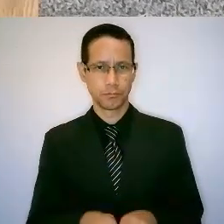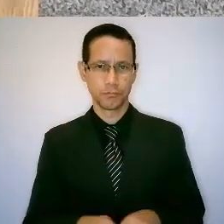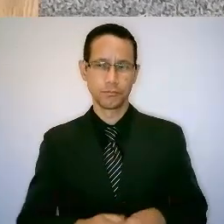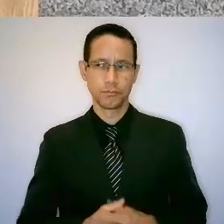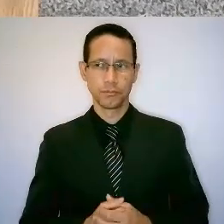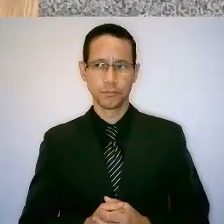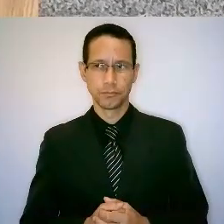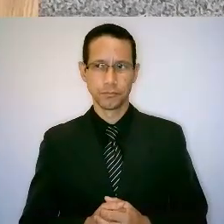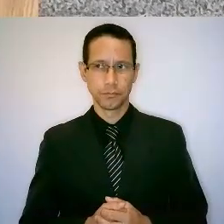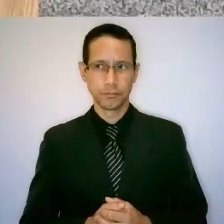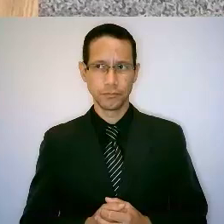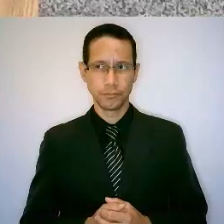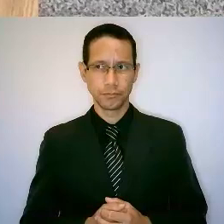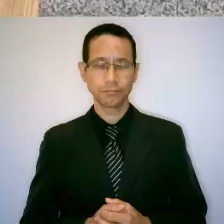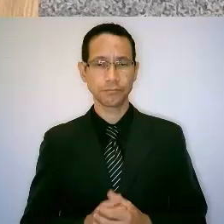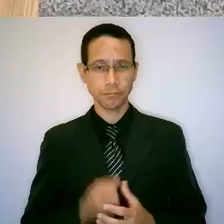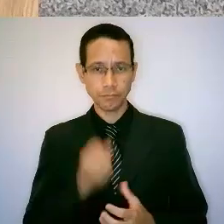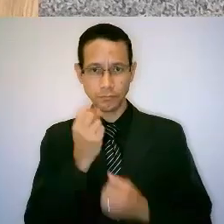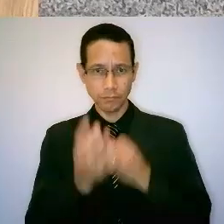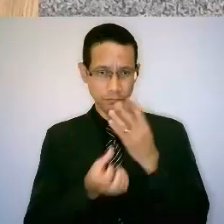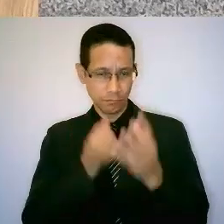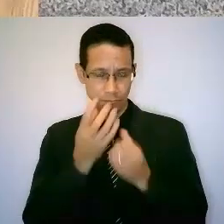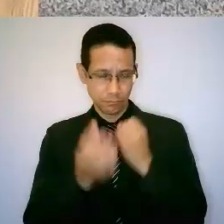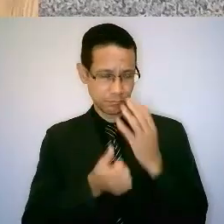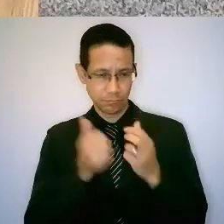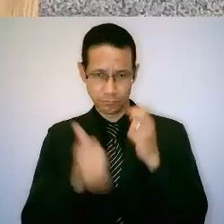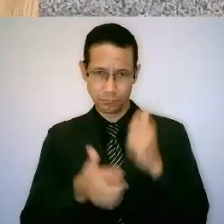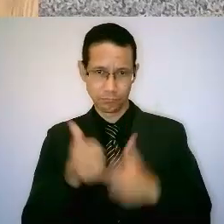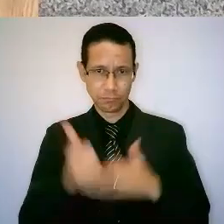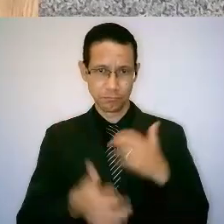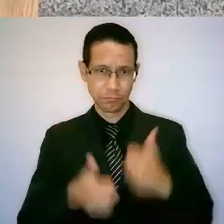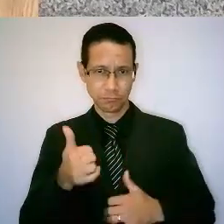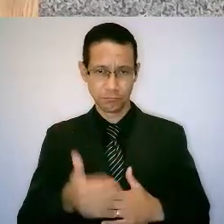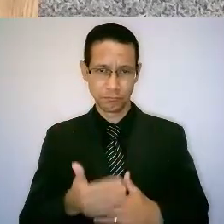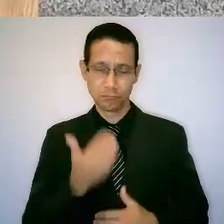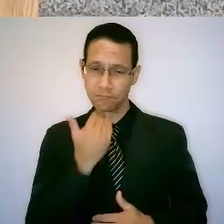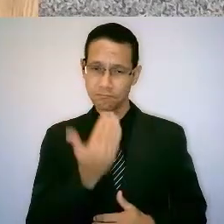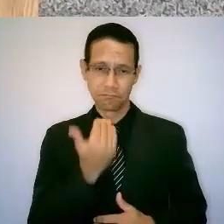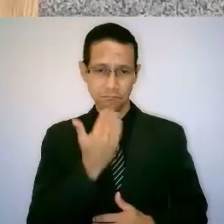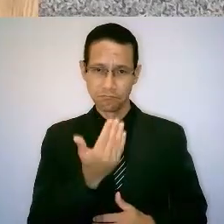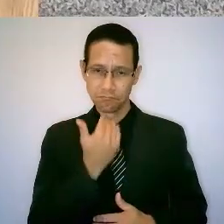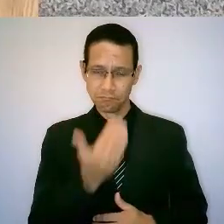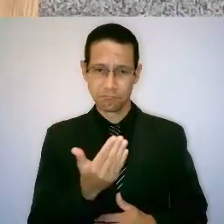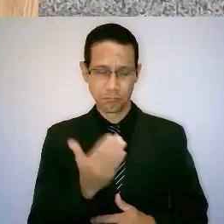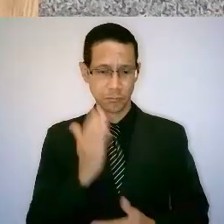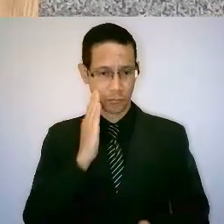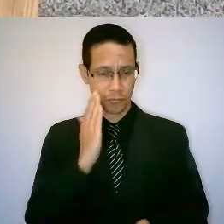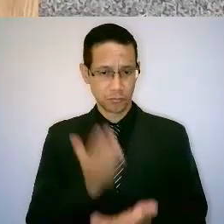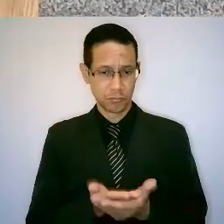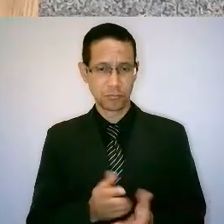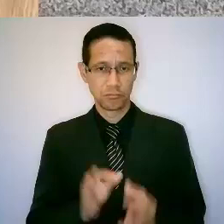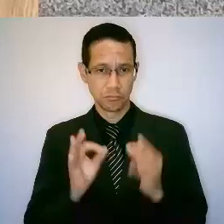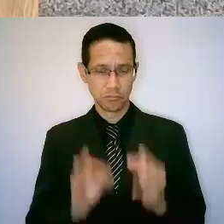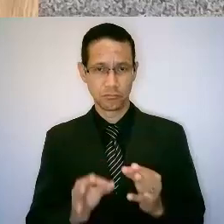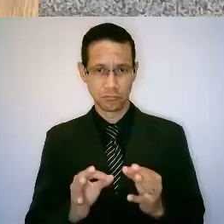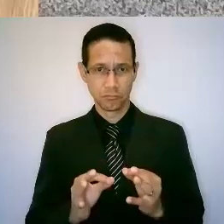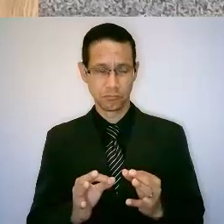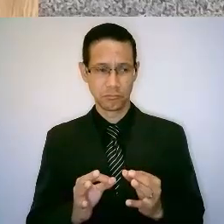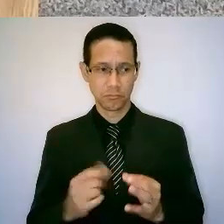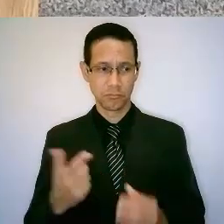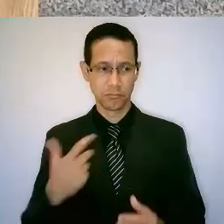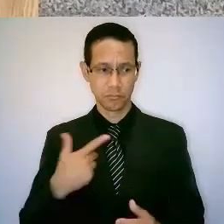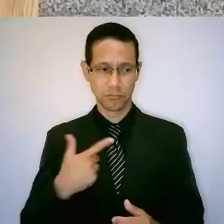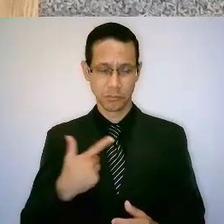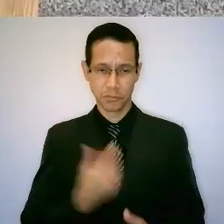quando prestou seus depoimentos não foi capaz nenhum momento de demonstrar convicção de que sofreu um atentado contra sua